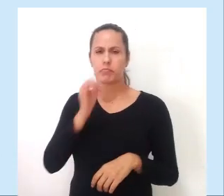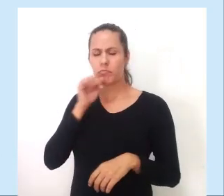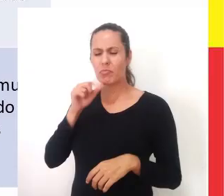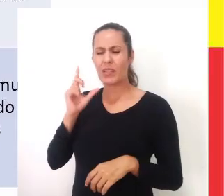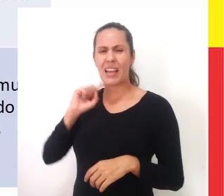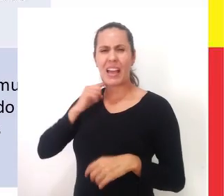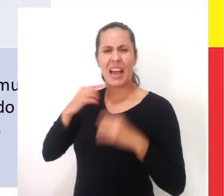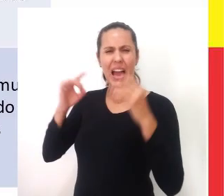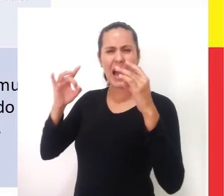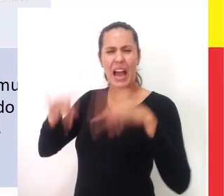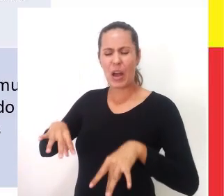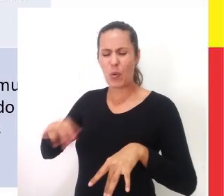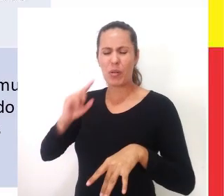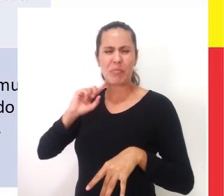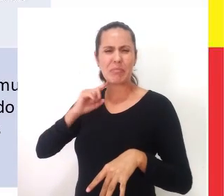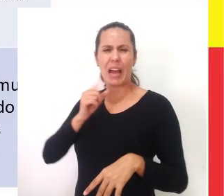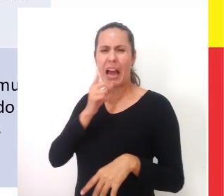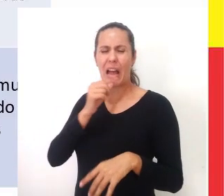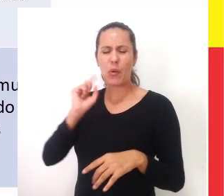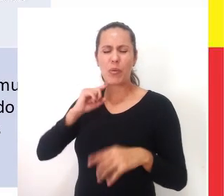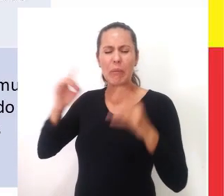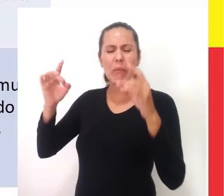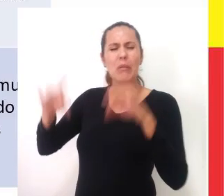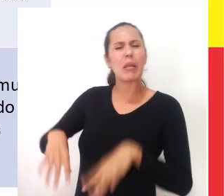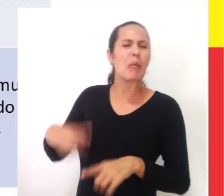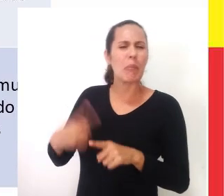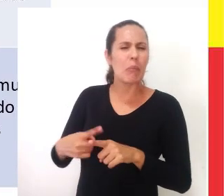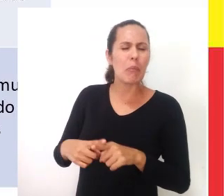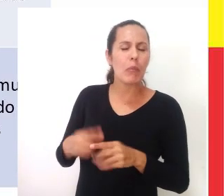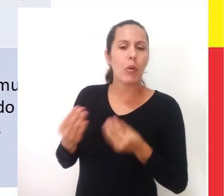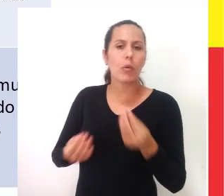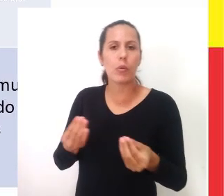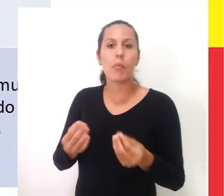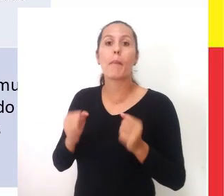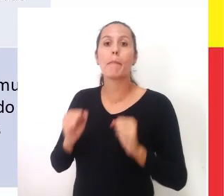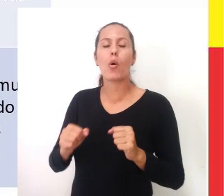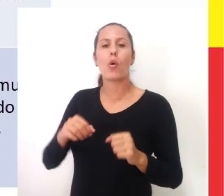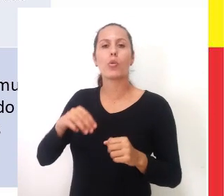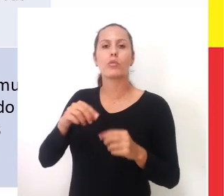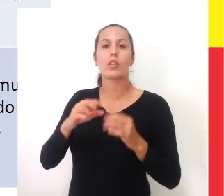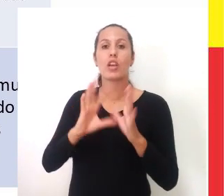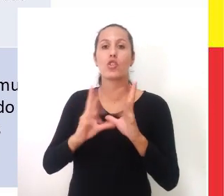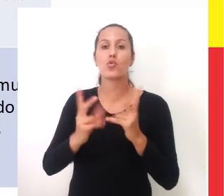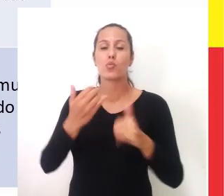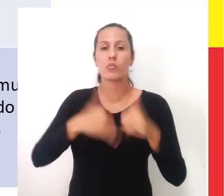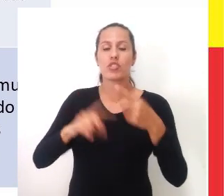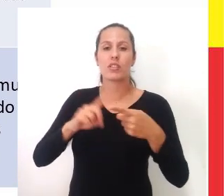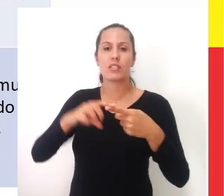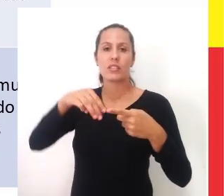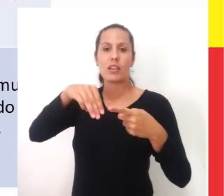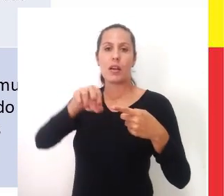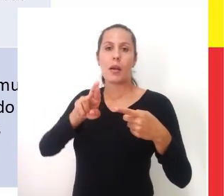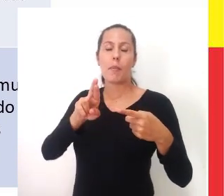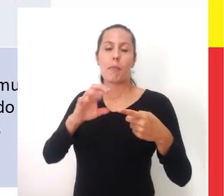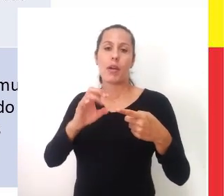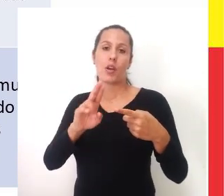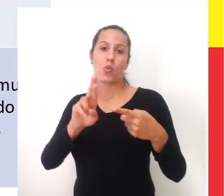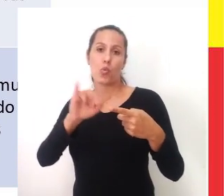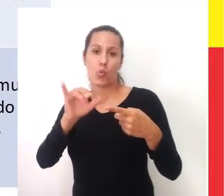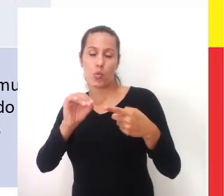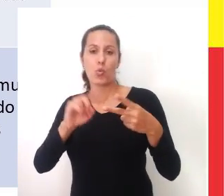da água? Olha a imagem, a poluição da água, por quê? Porque pode contaminar as águas